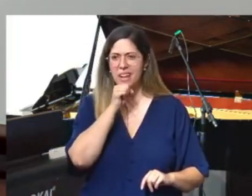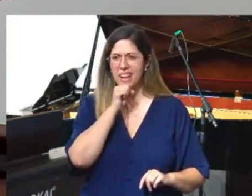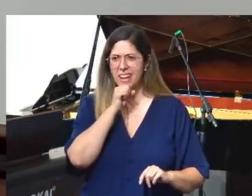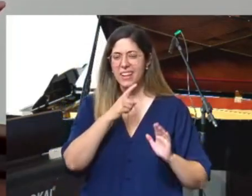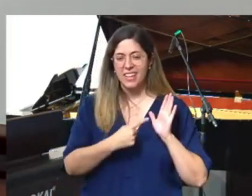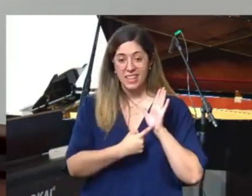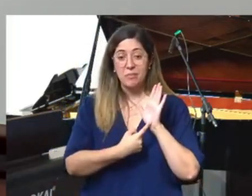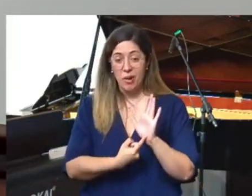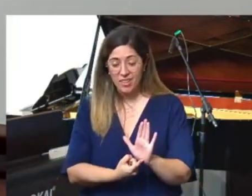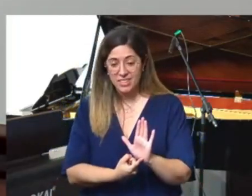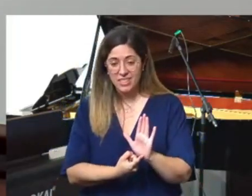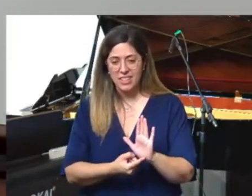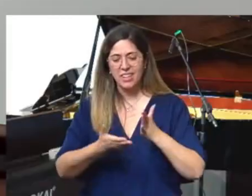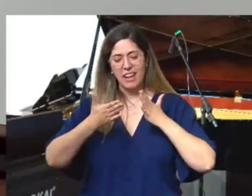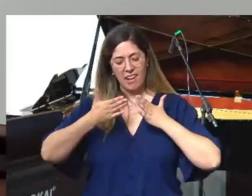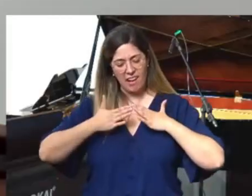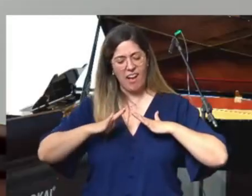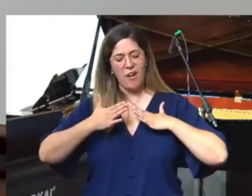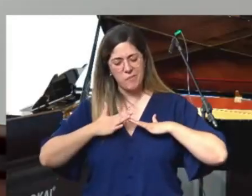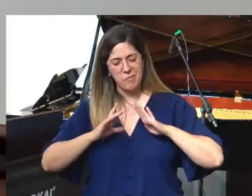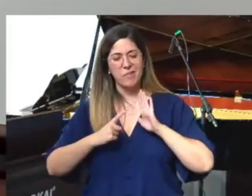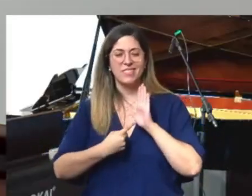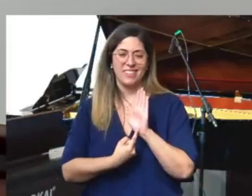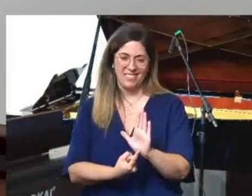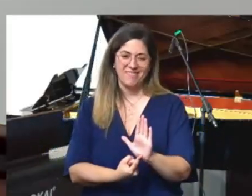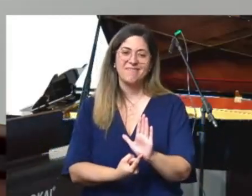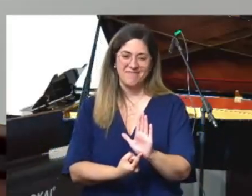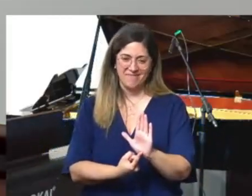recém-casadas e também aos jovens.